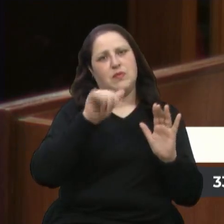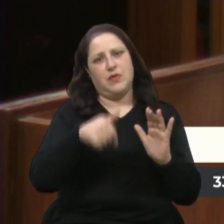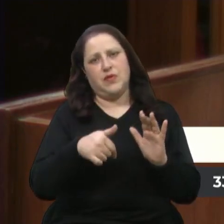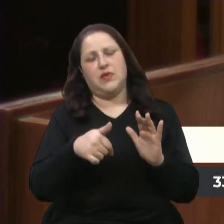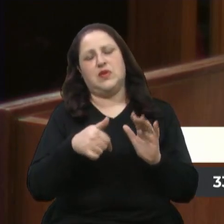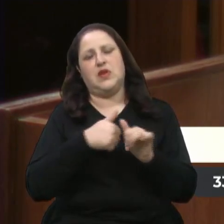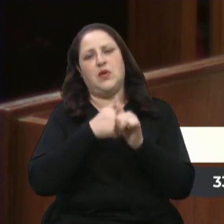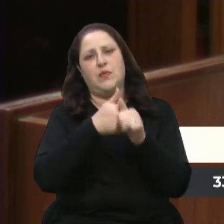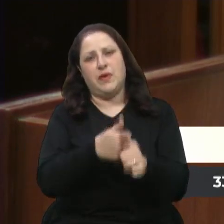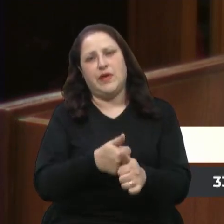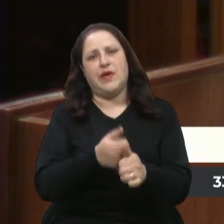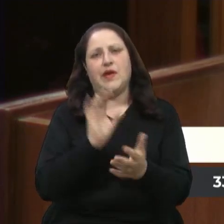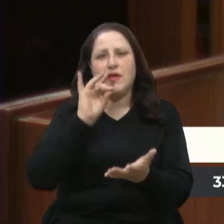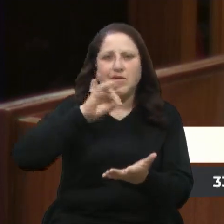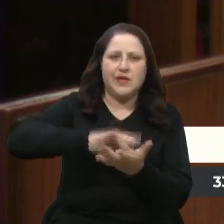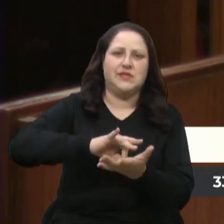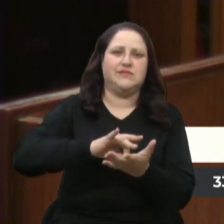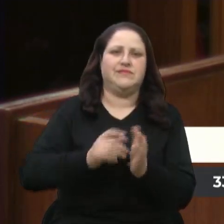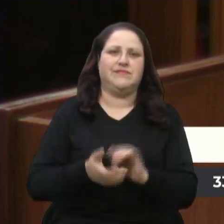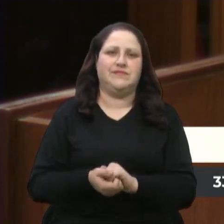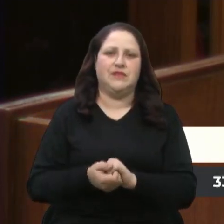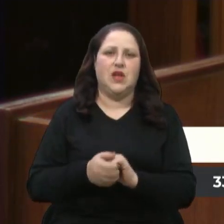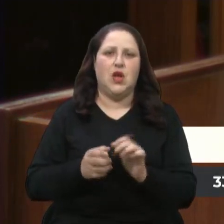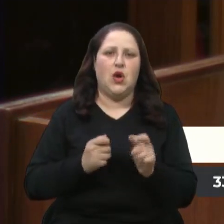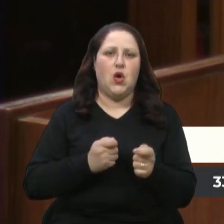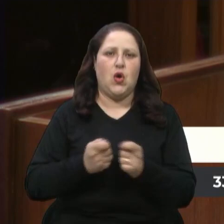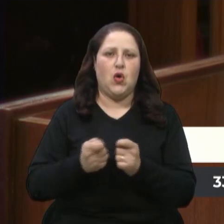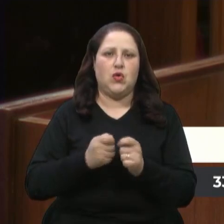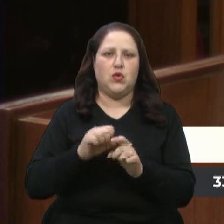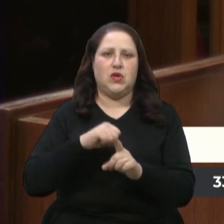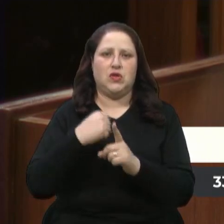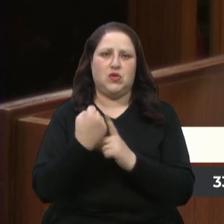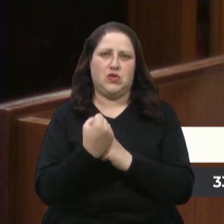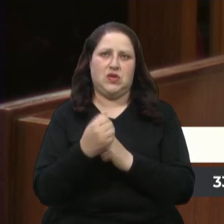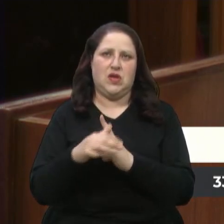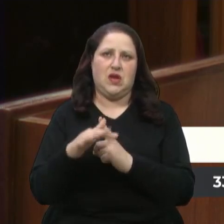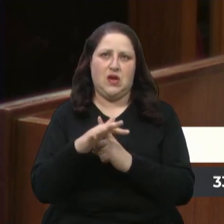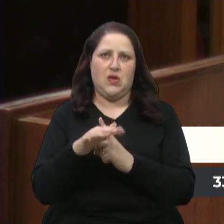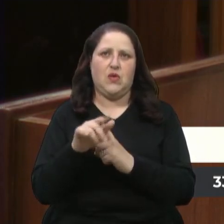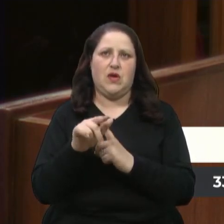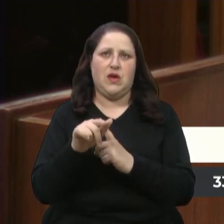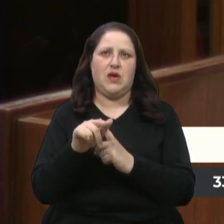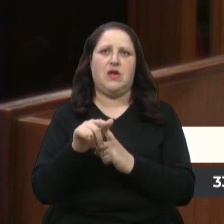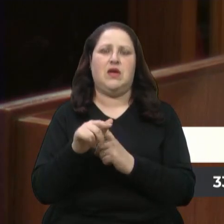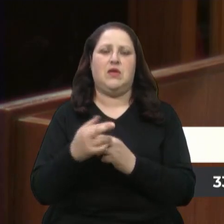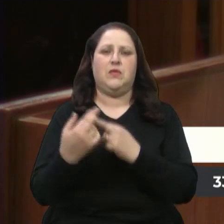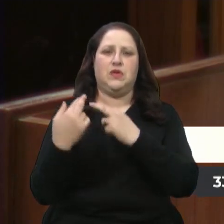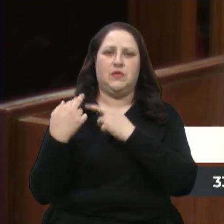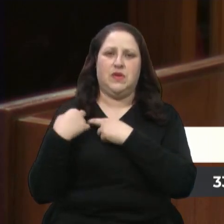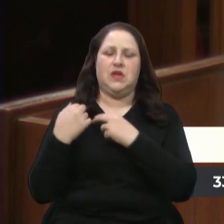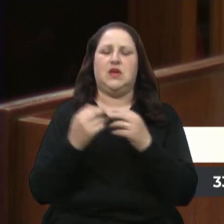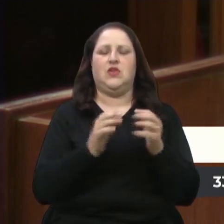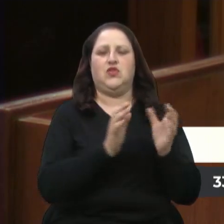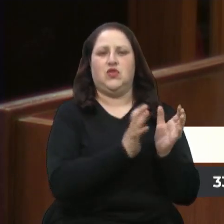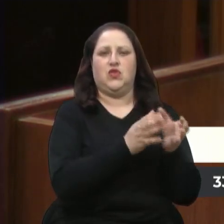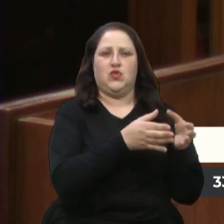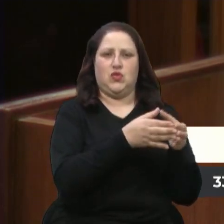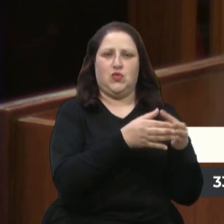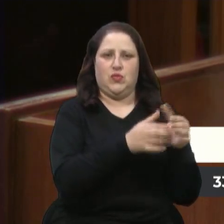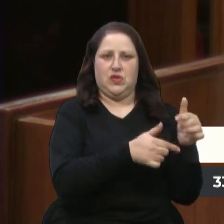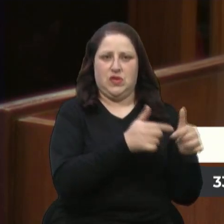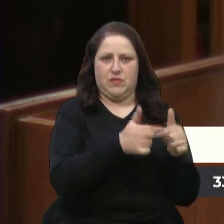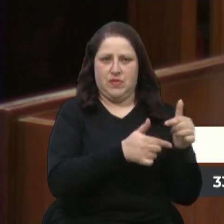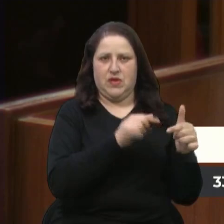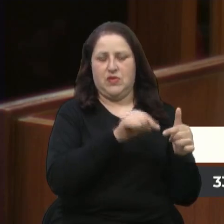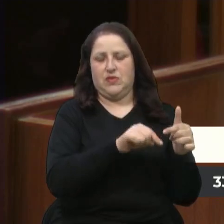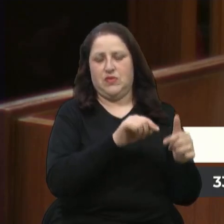enfim. O controle social também, né, é uma prerrogativa do comitê, de algumas